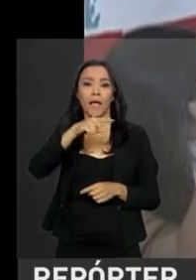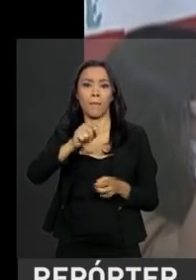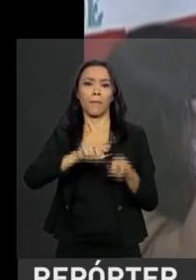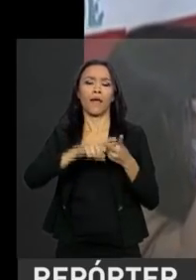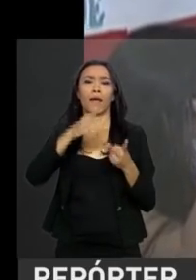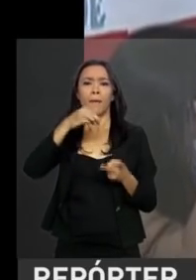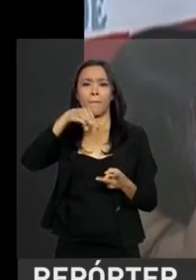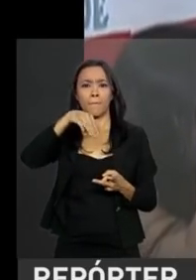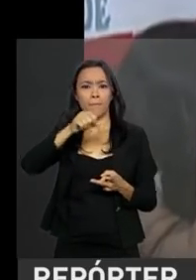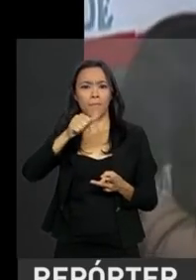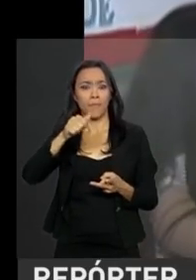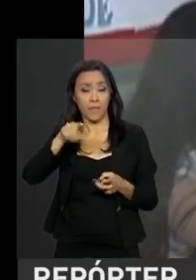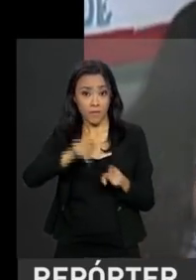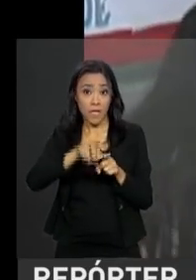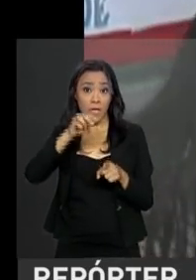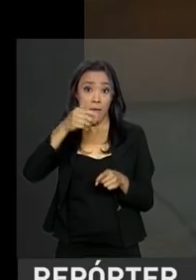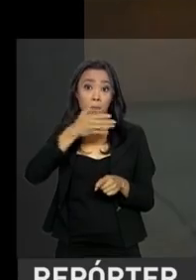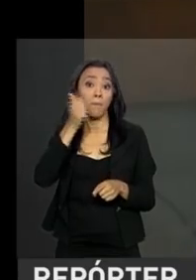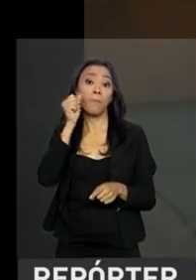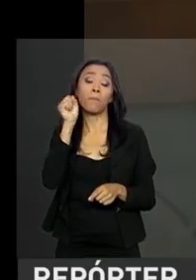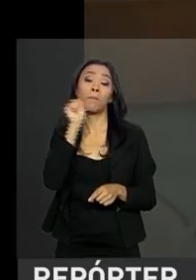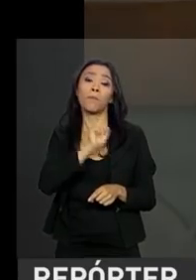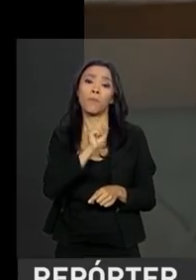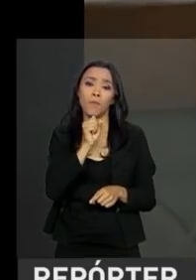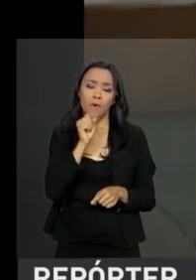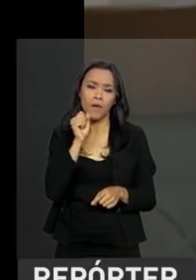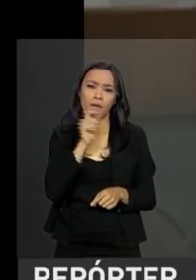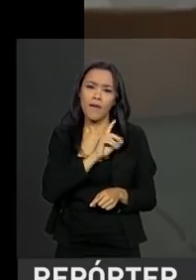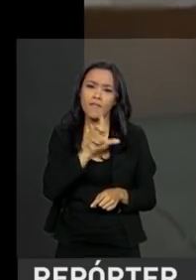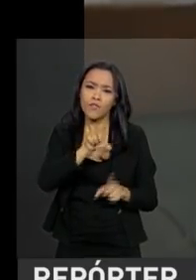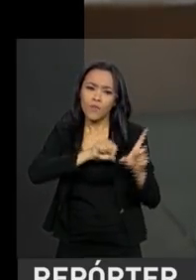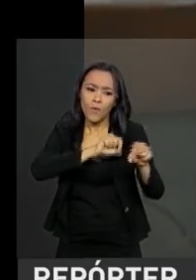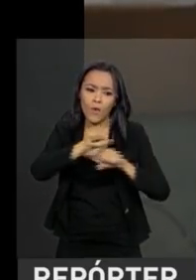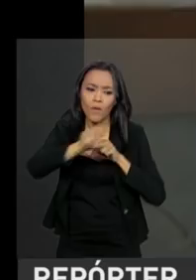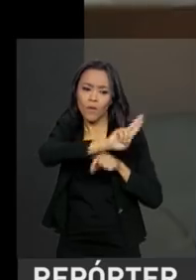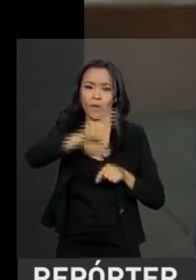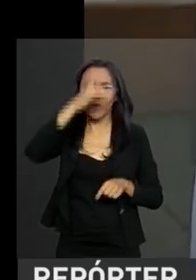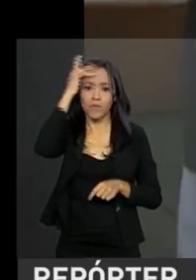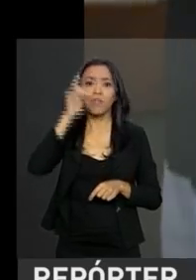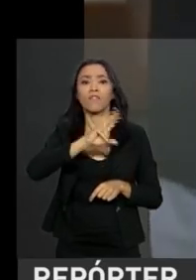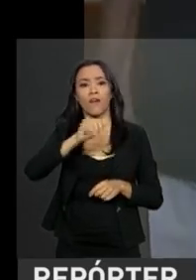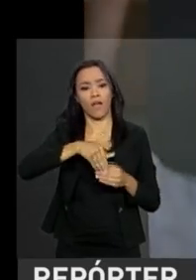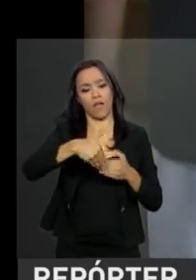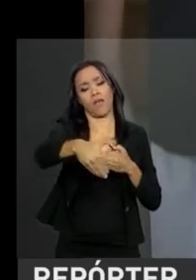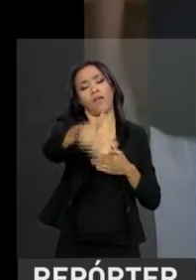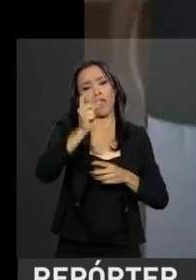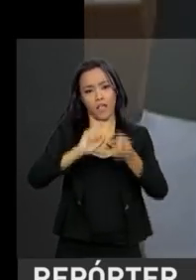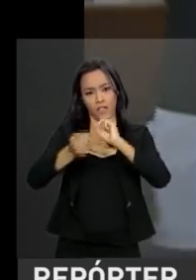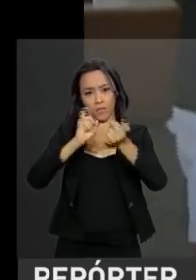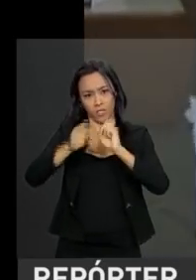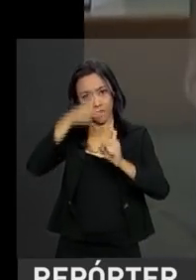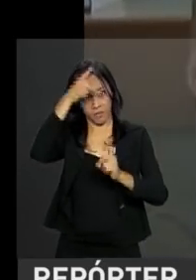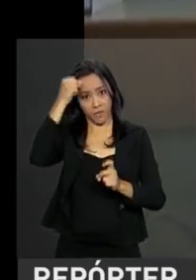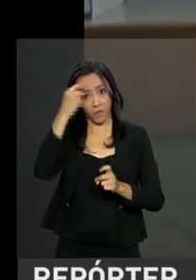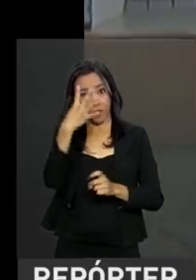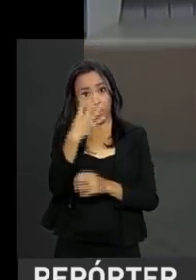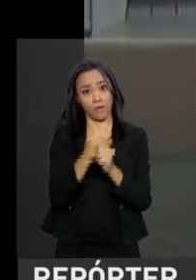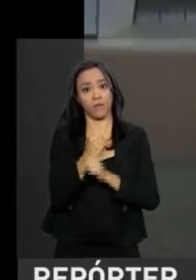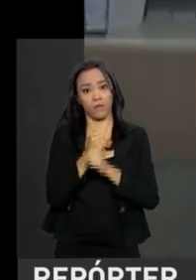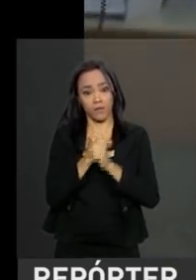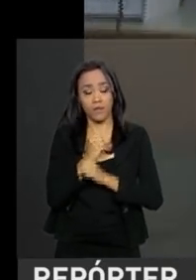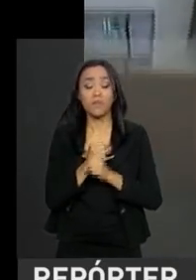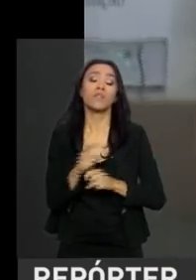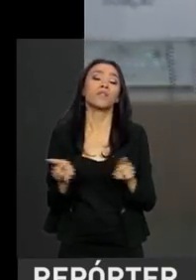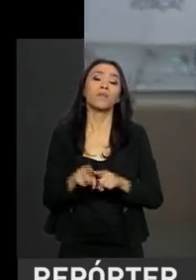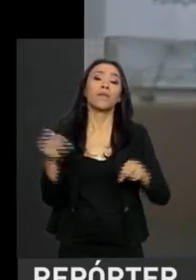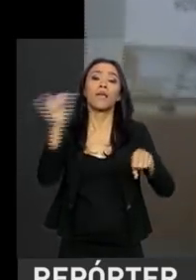Porto Velho escolheram os nomes daqueles que vão administrar as prefeituras nos próximos 4 anos além